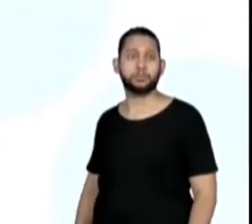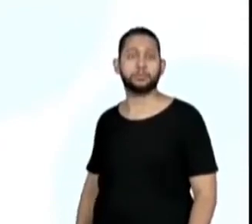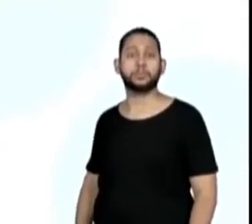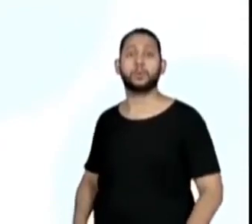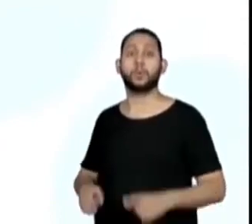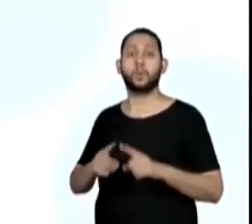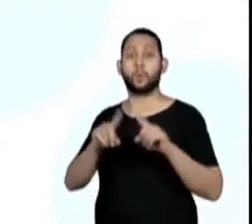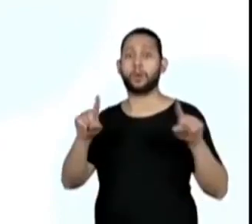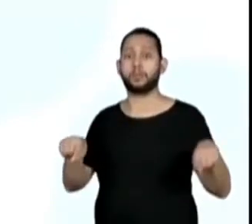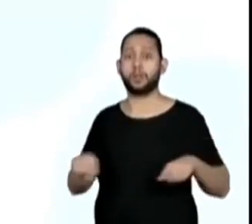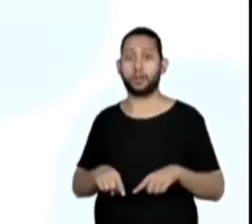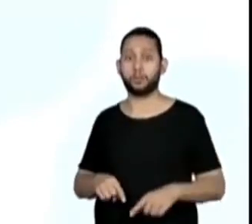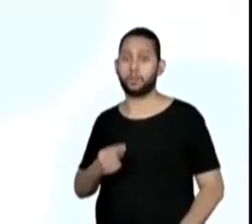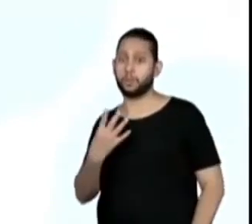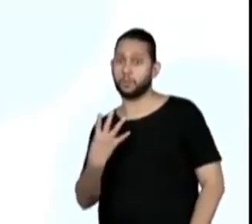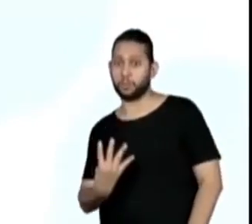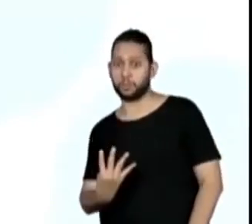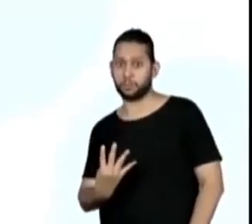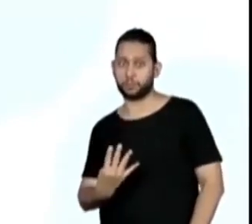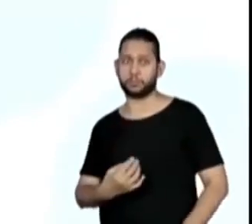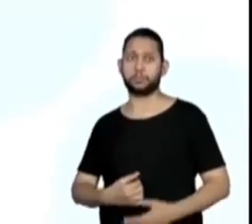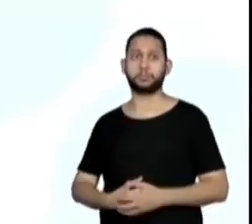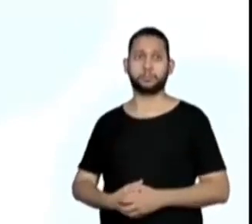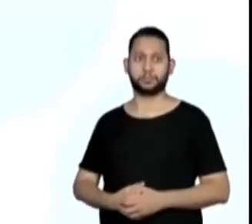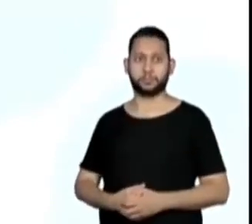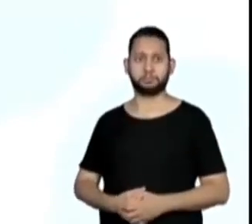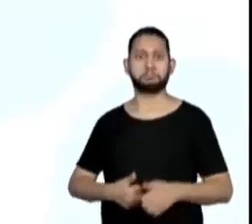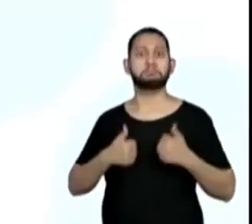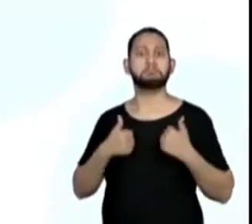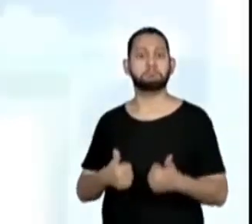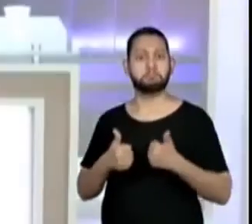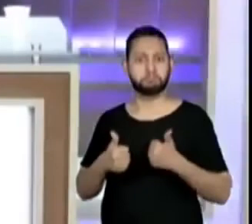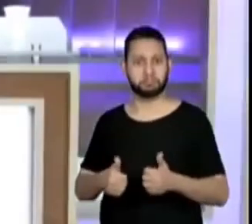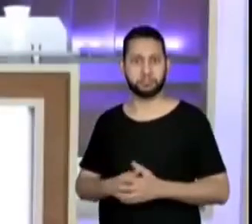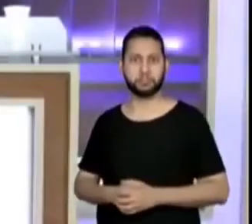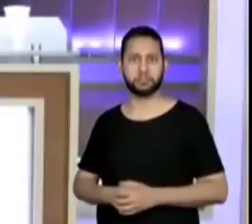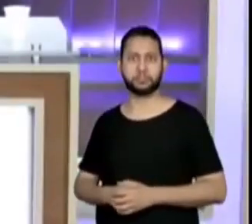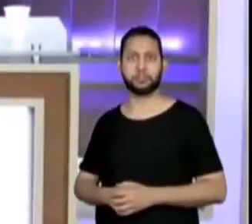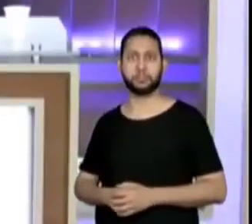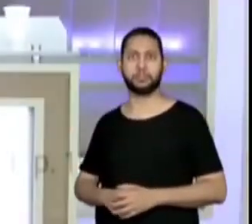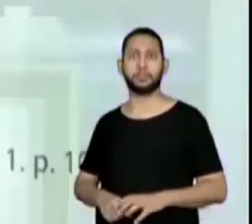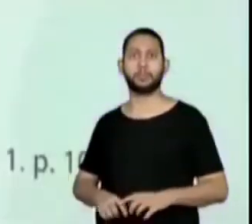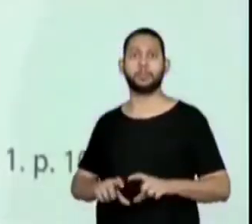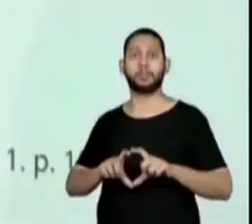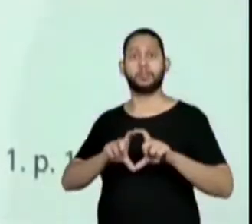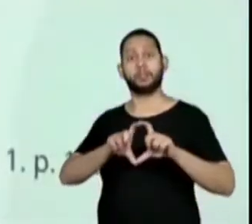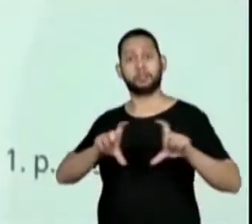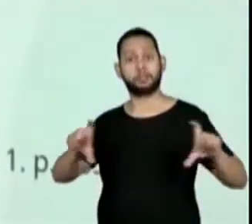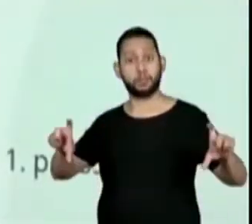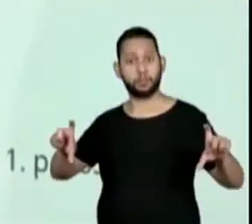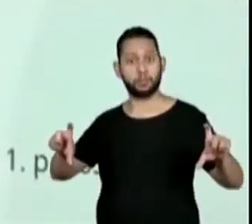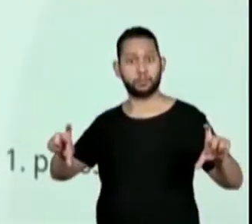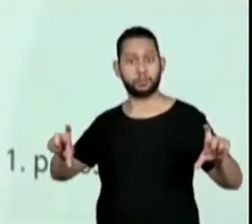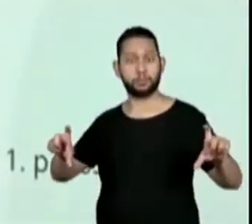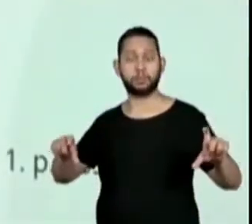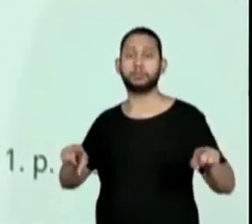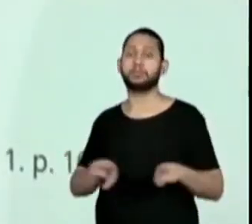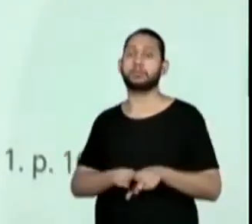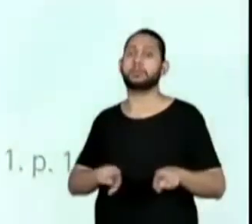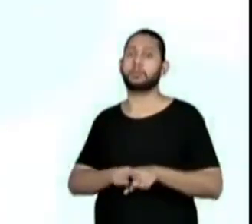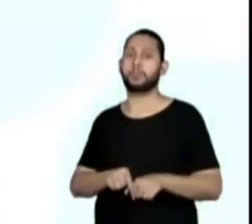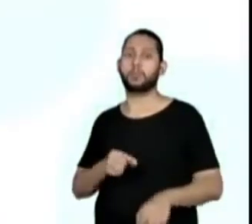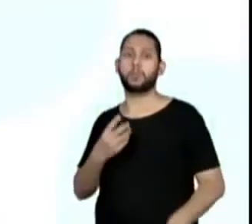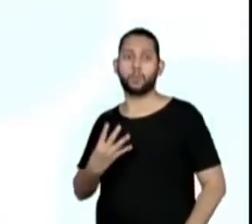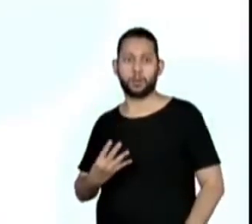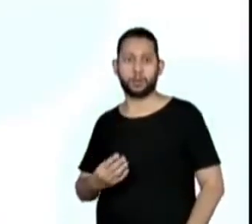o quadrado, 4 ângulos, perfeito. O retângulo, no caso, 4 ângulos